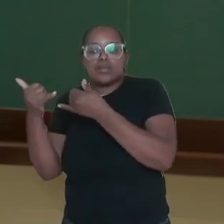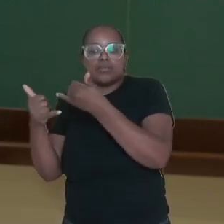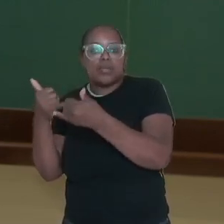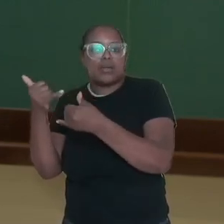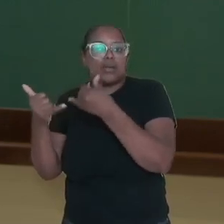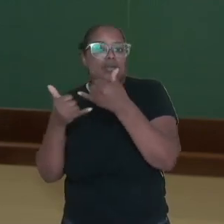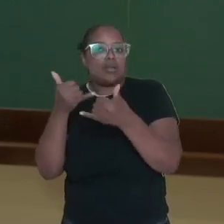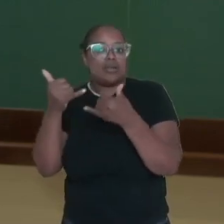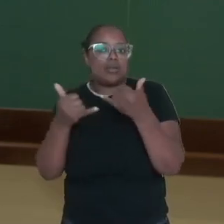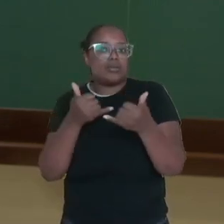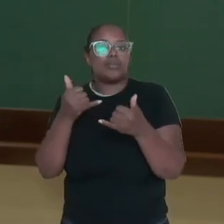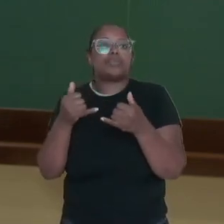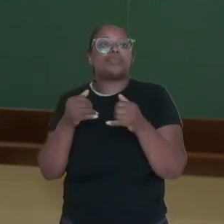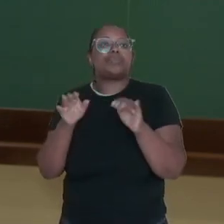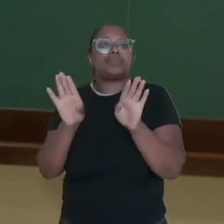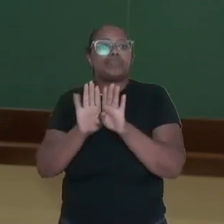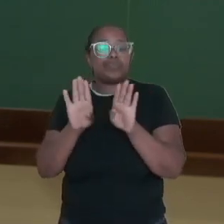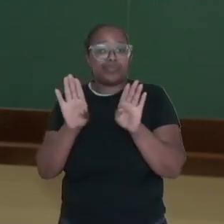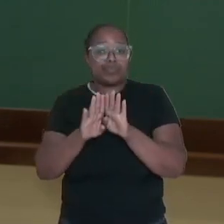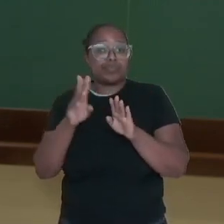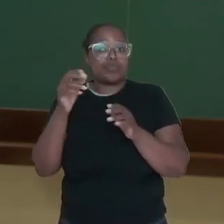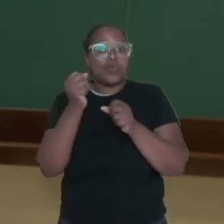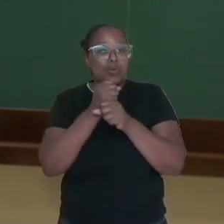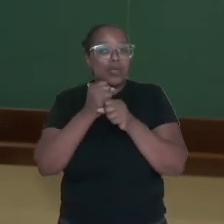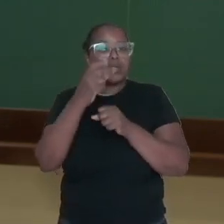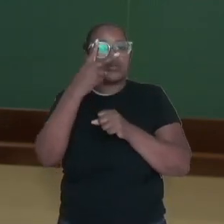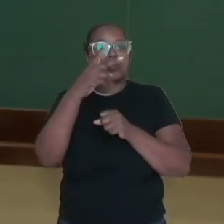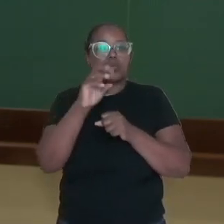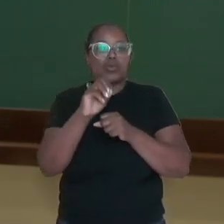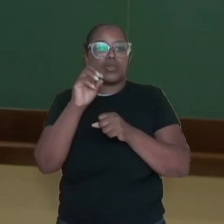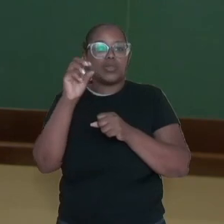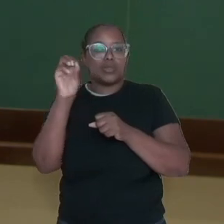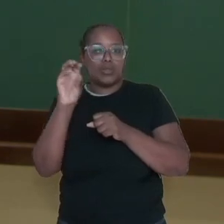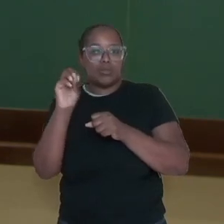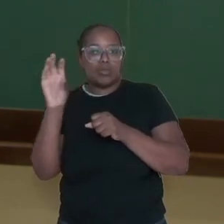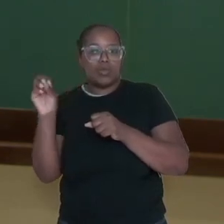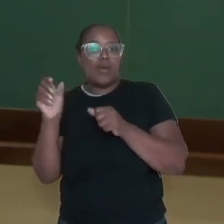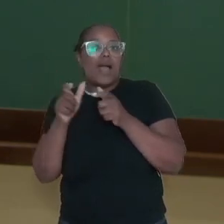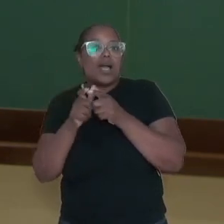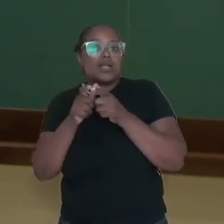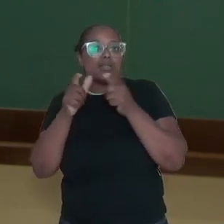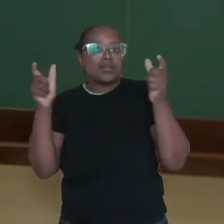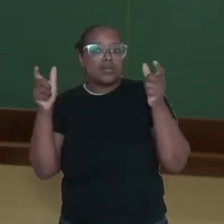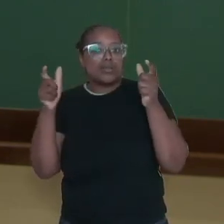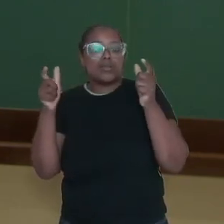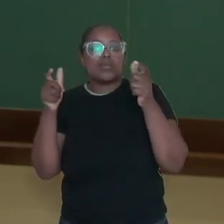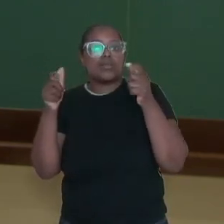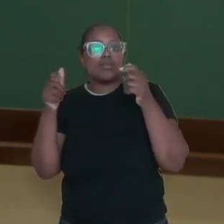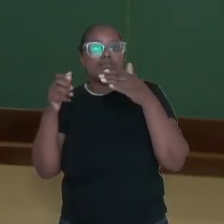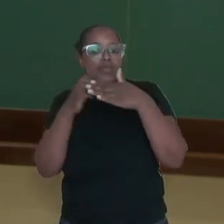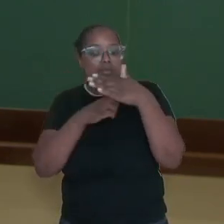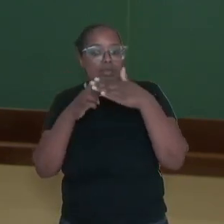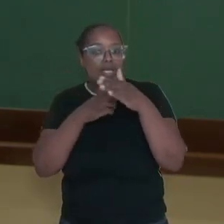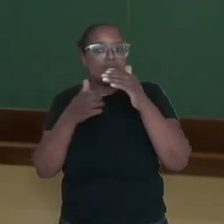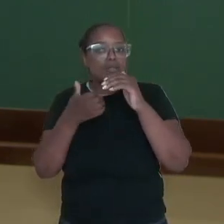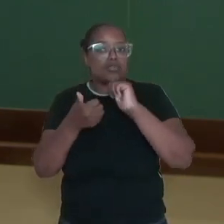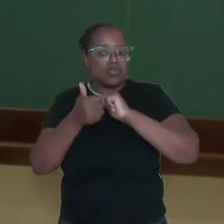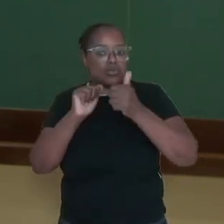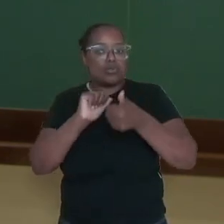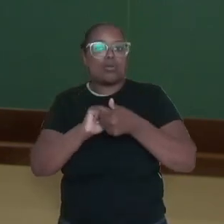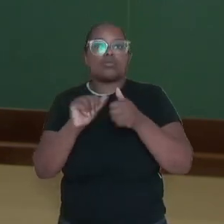tá? Nos anos 2000, as grandes competições de games começaram a ser